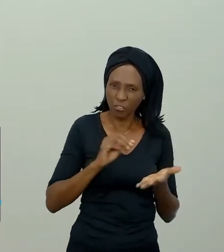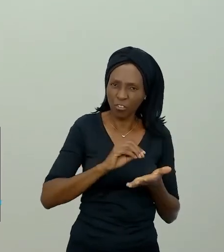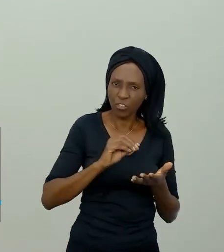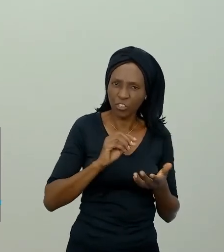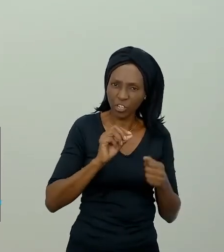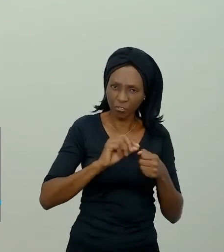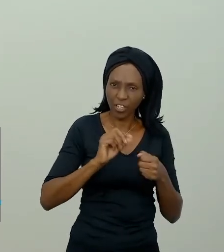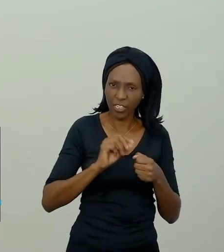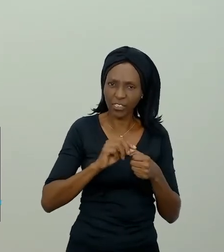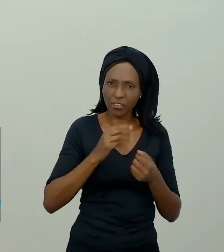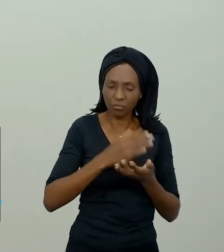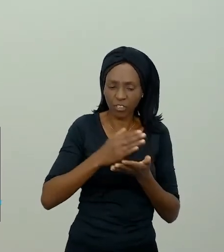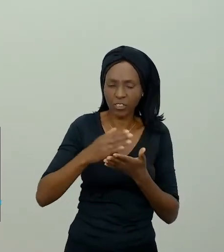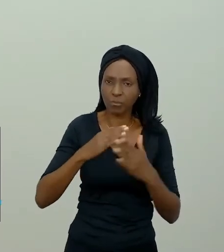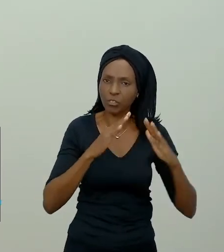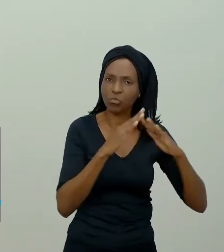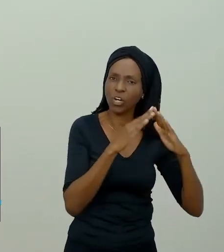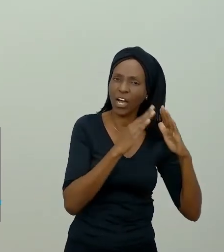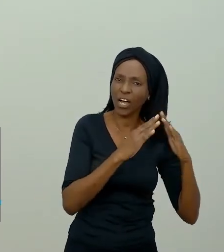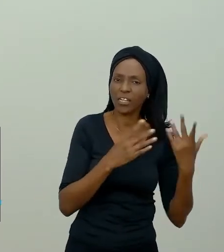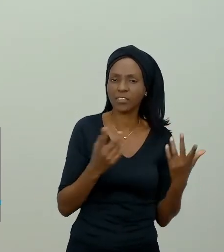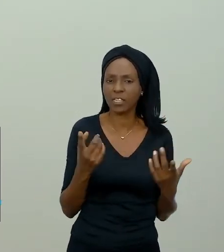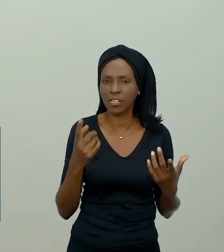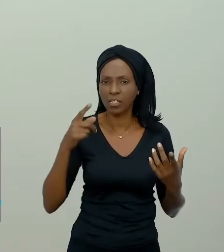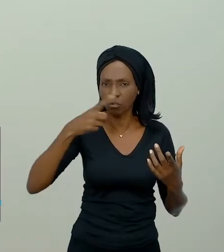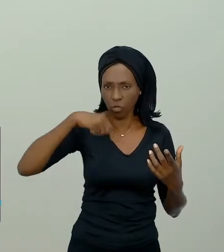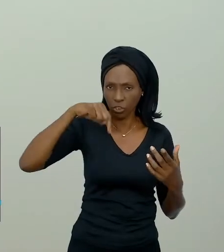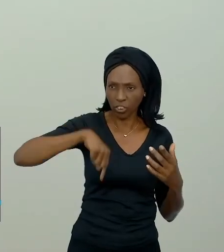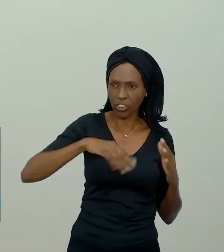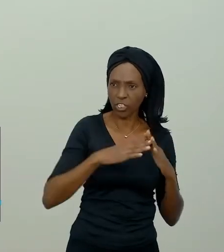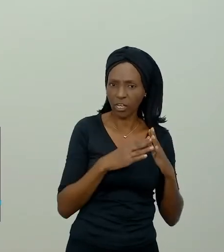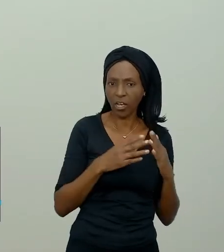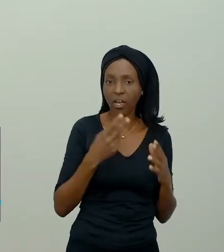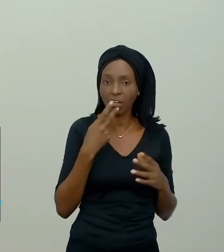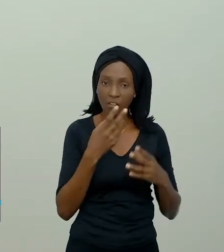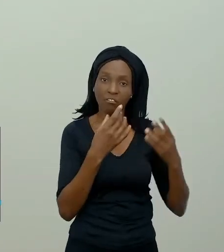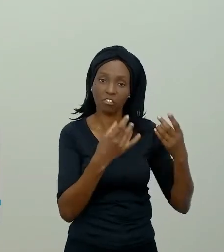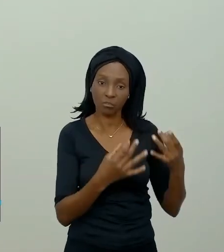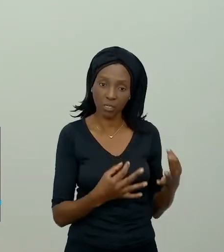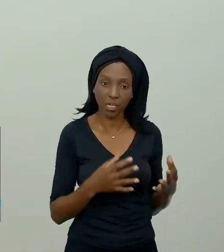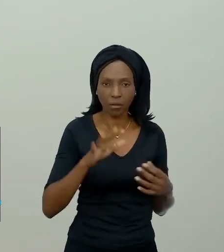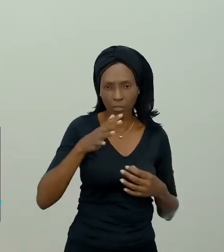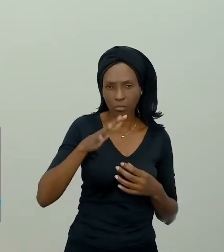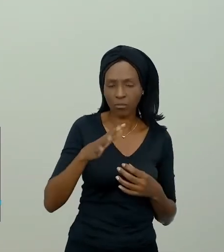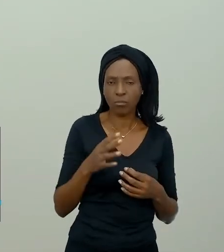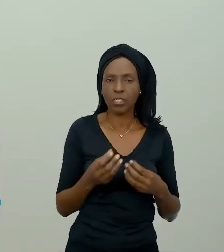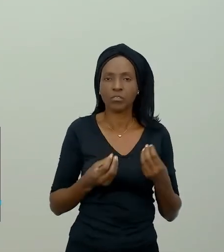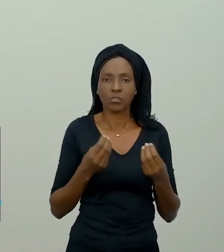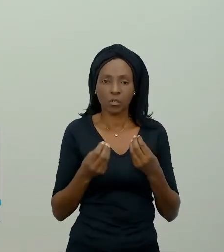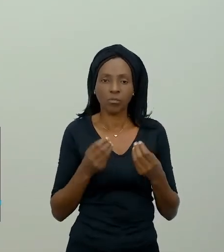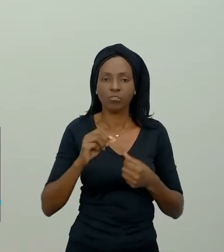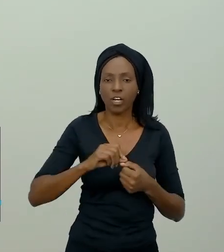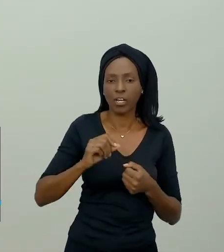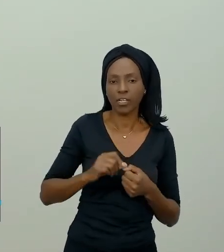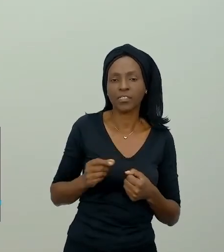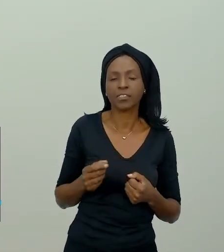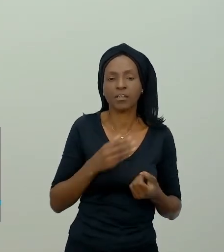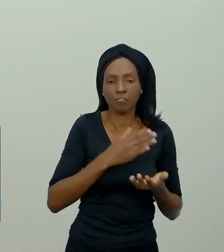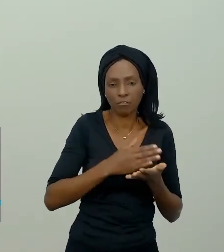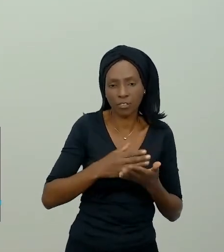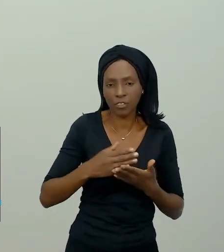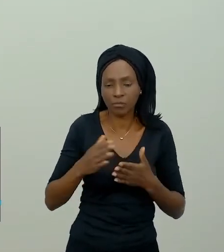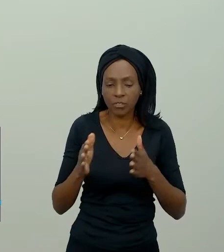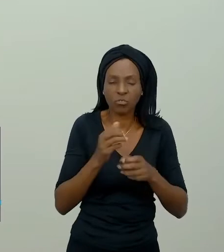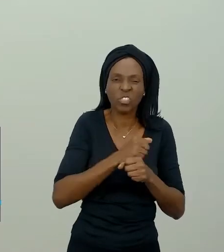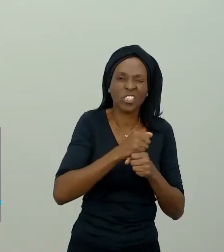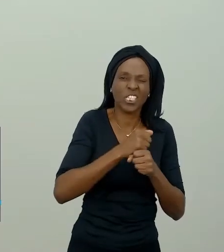com imóvel, com nossa casa própria, ele vai falar, então, que é mais ou menos desse jeito. A gente faz um financiamento de 30